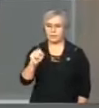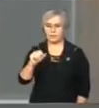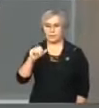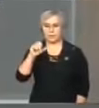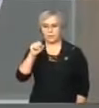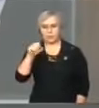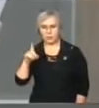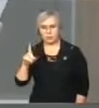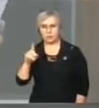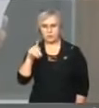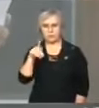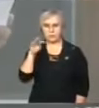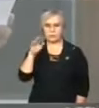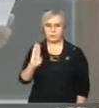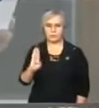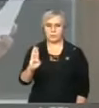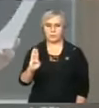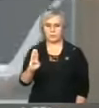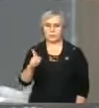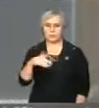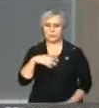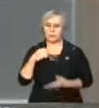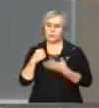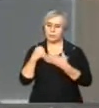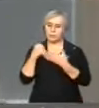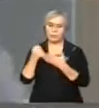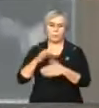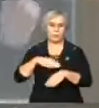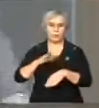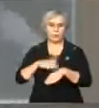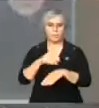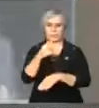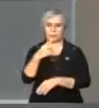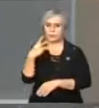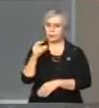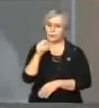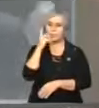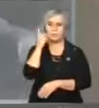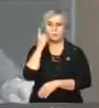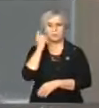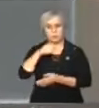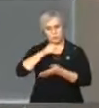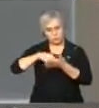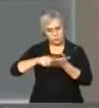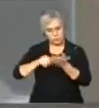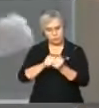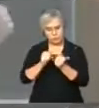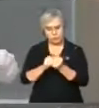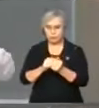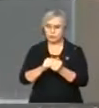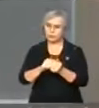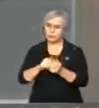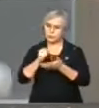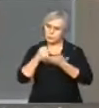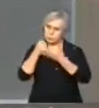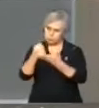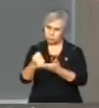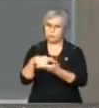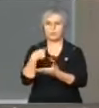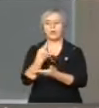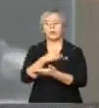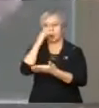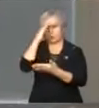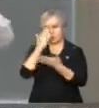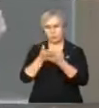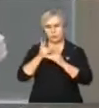Solidariedade e do PTB, no total de mais de 230 deputados que compõem esse parlamento, nós continuamos